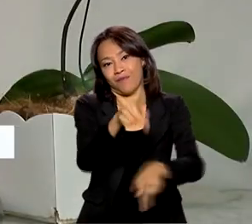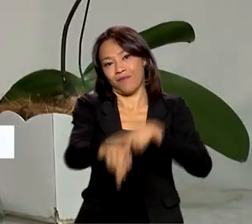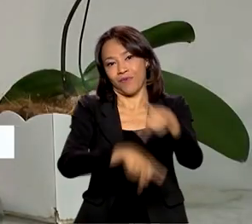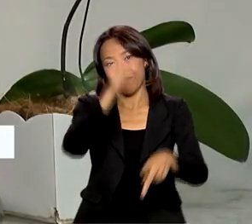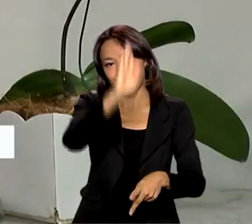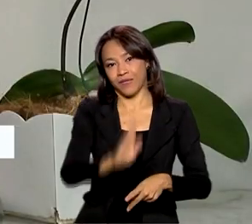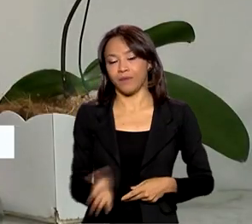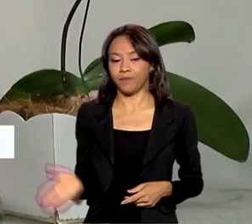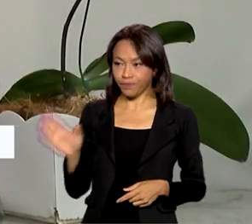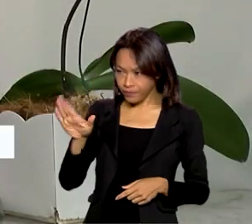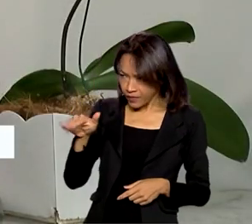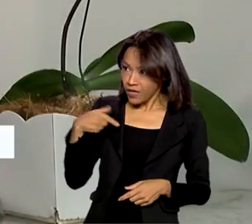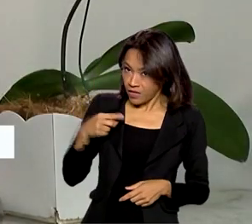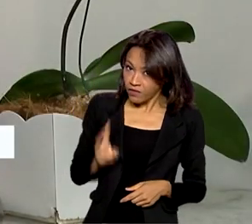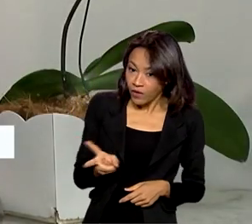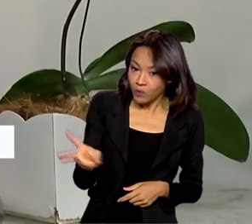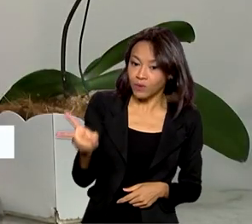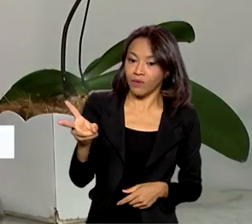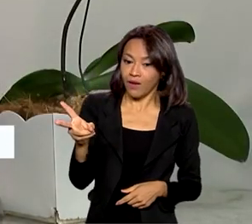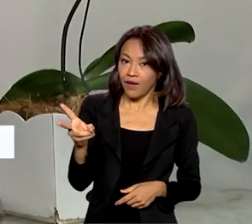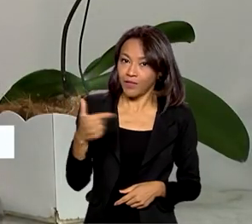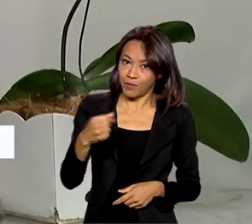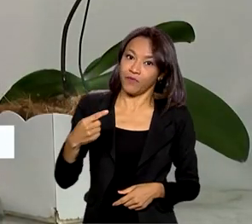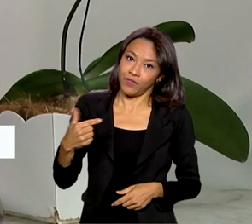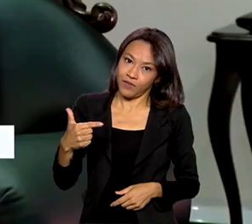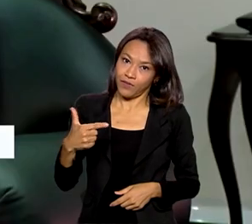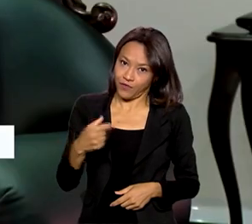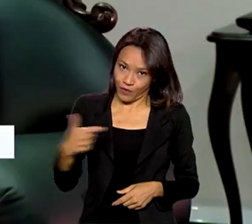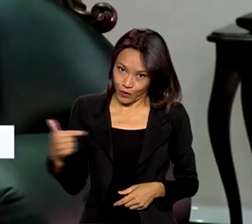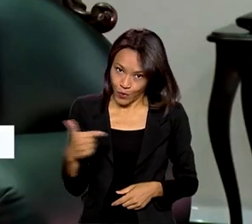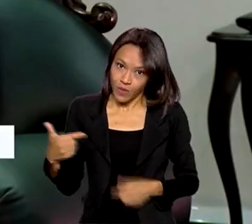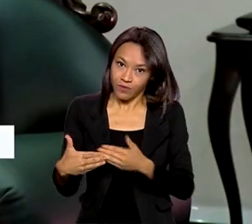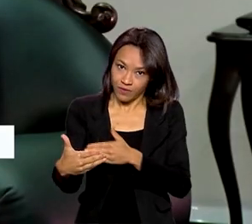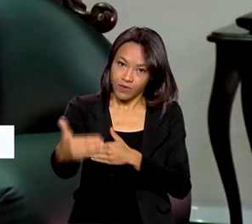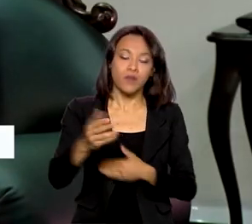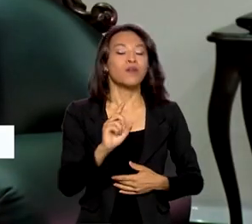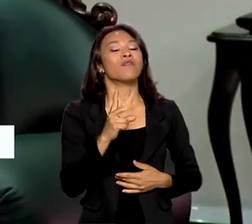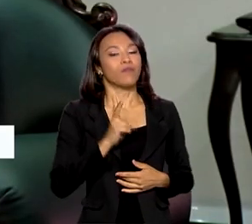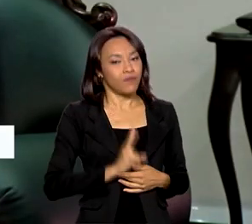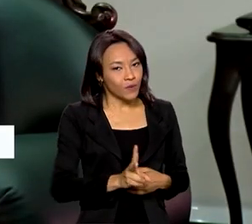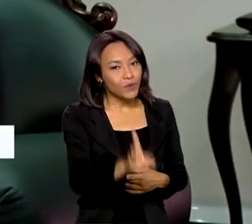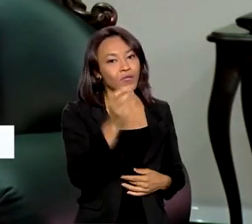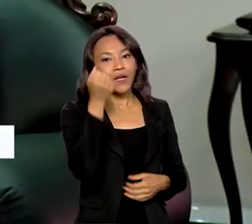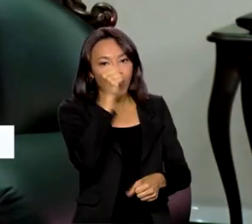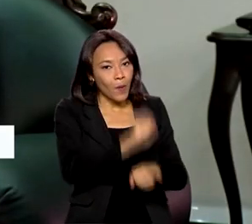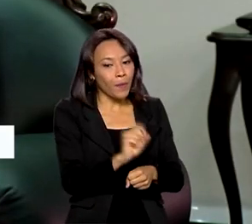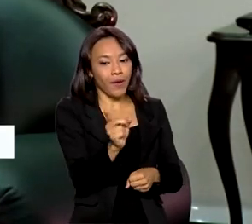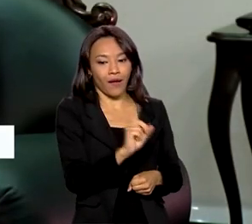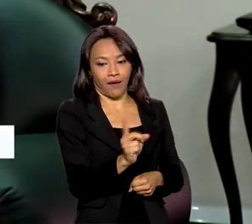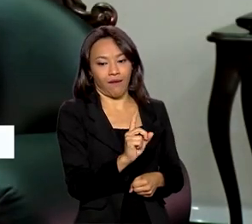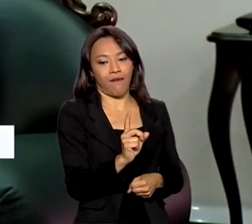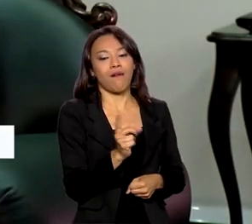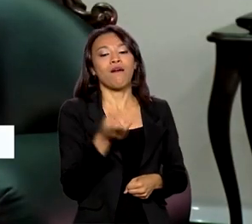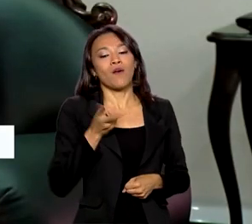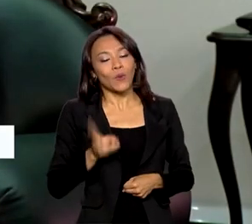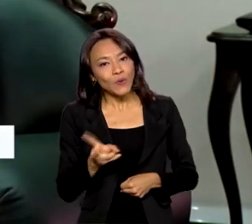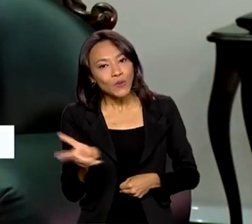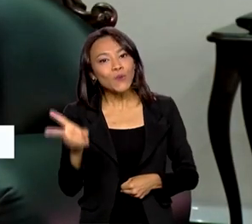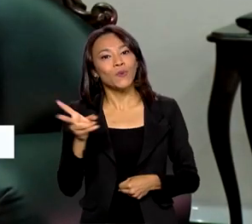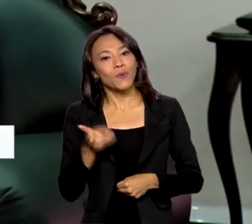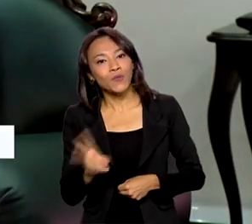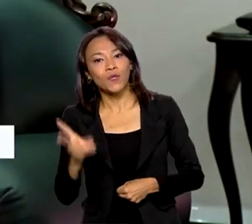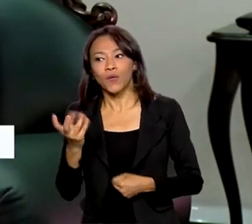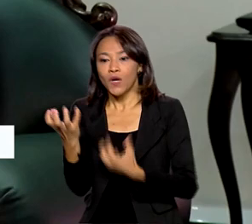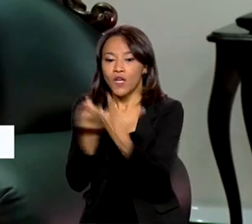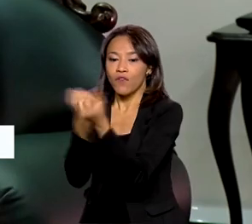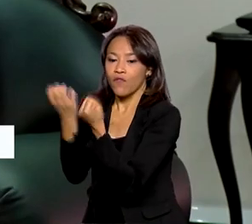essas operações vão continuar em 2022 meses vão continuar Elas Não Param mas uma pelas suas permanente a gente continua juntando